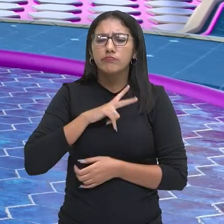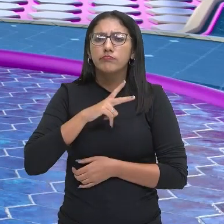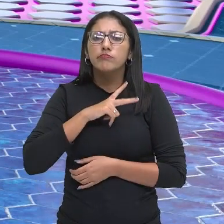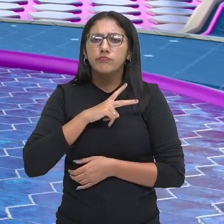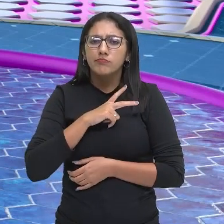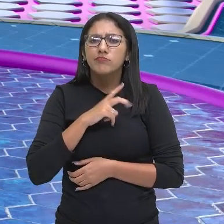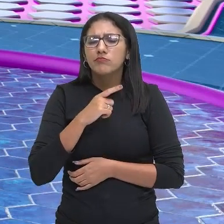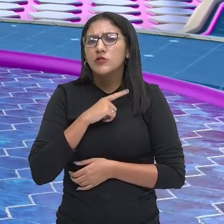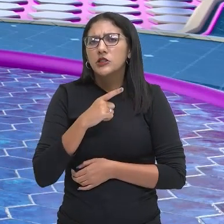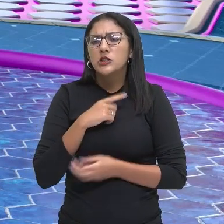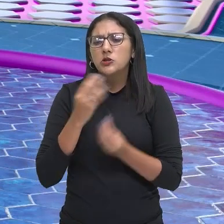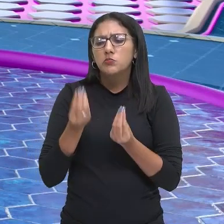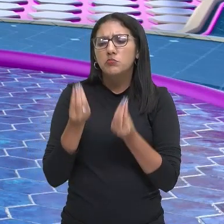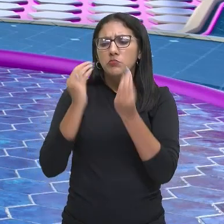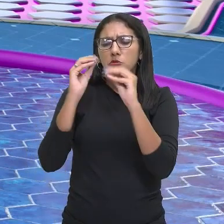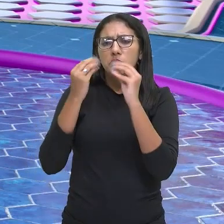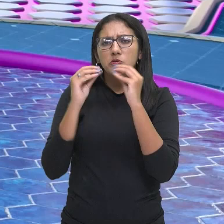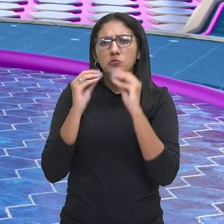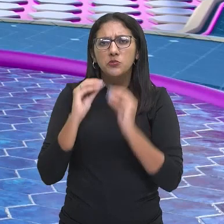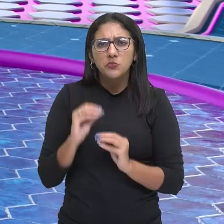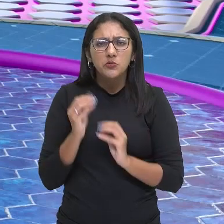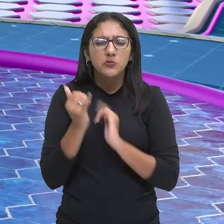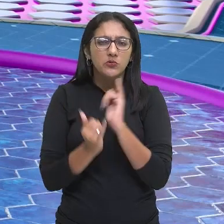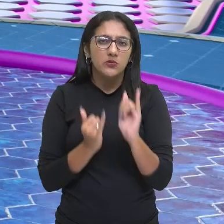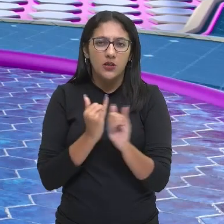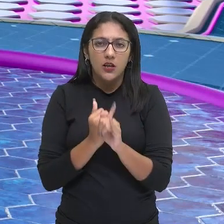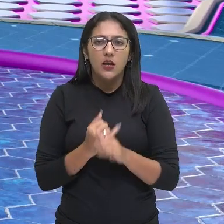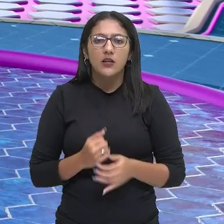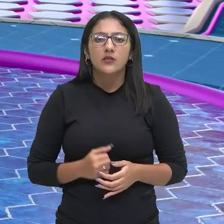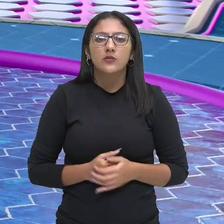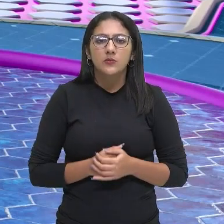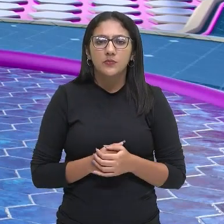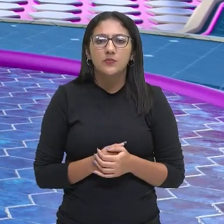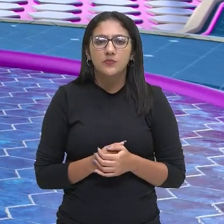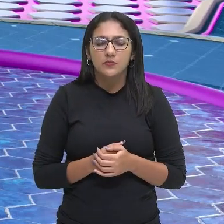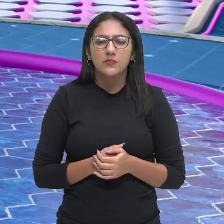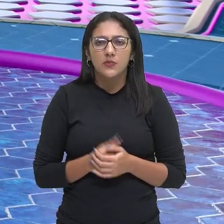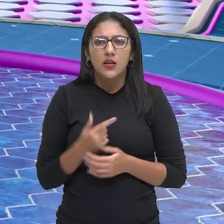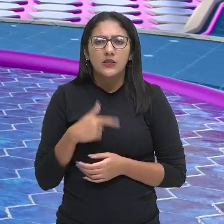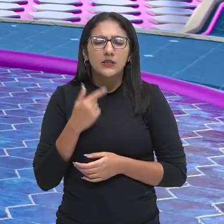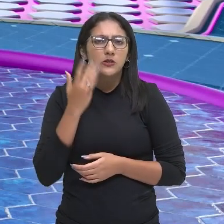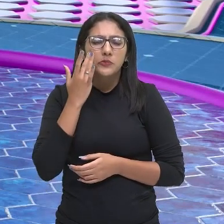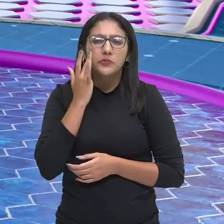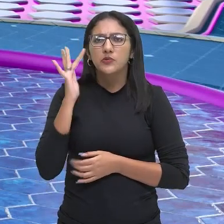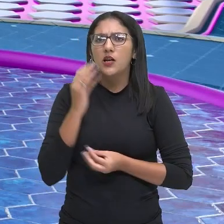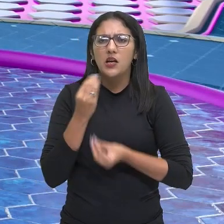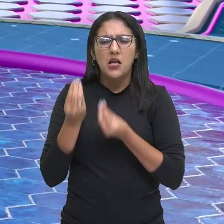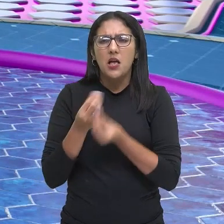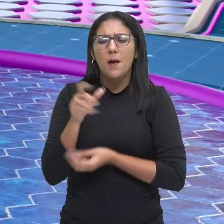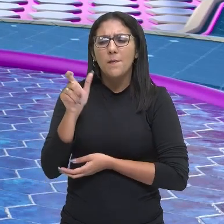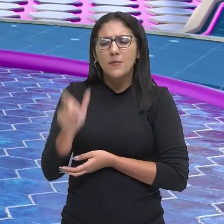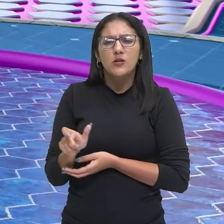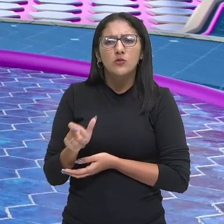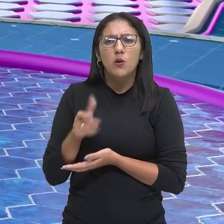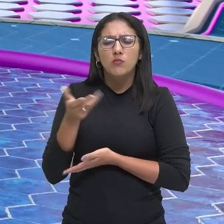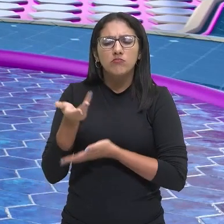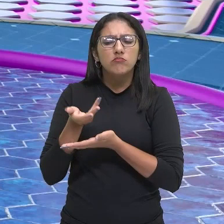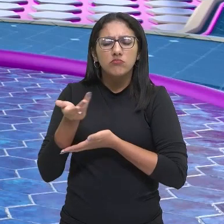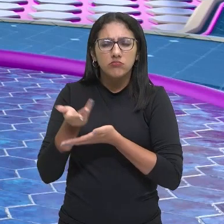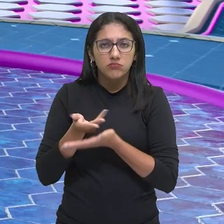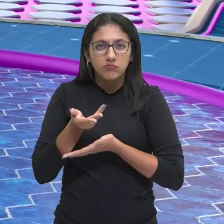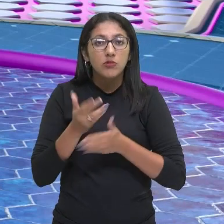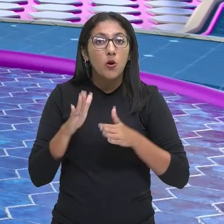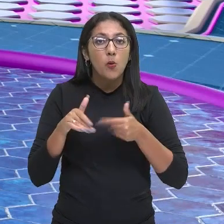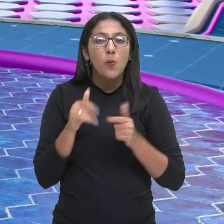são disponibilizadas em ambientes virtuais. Como não sabemos de fato com quem estamos conversando, o melhor